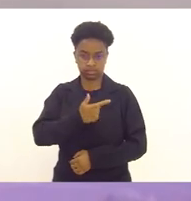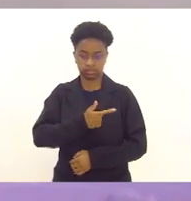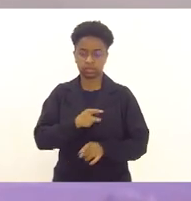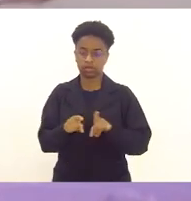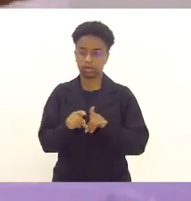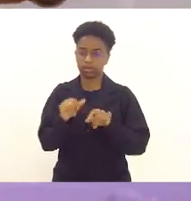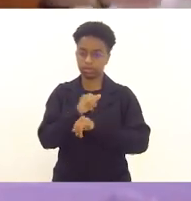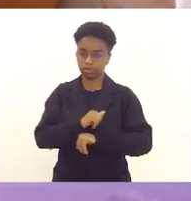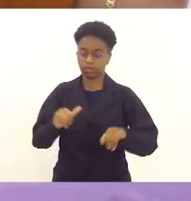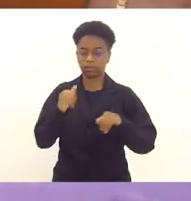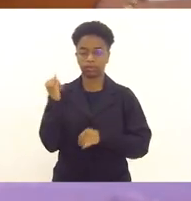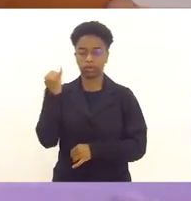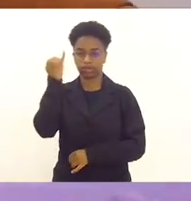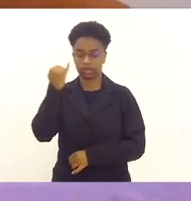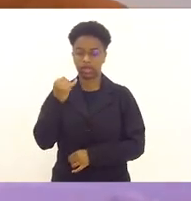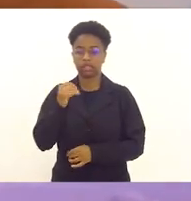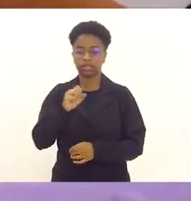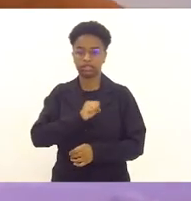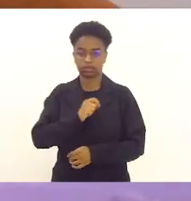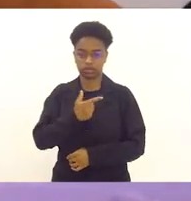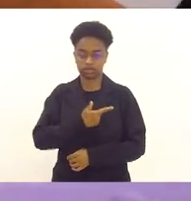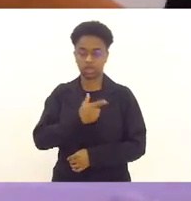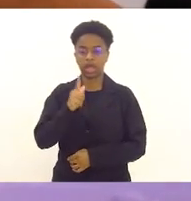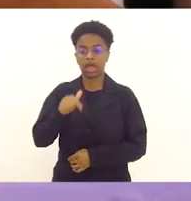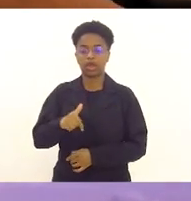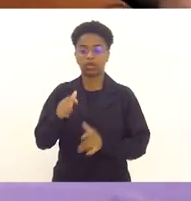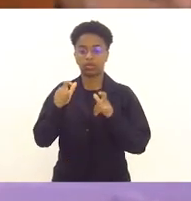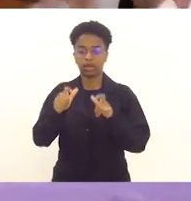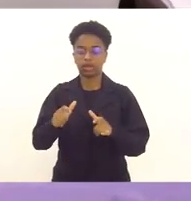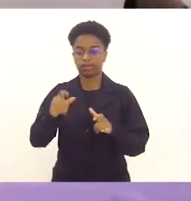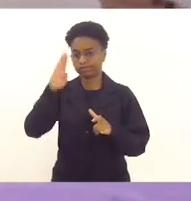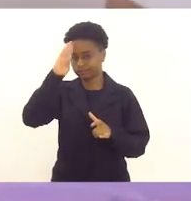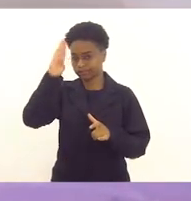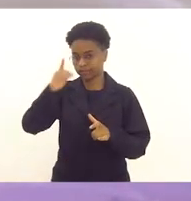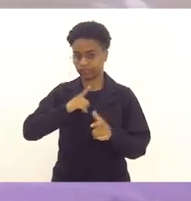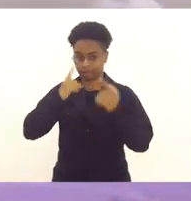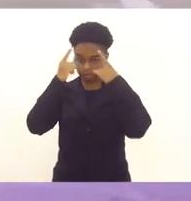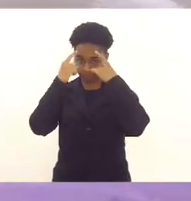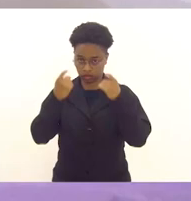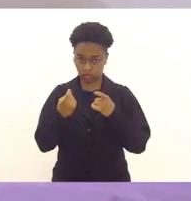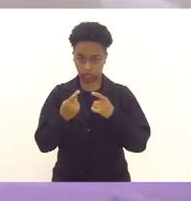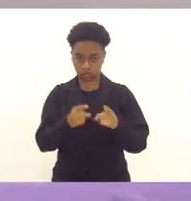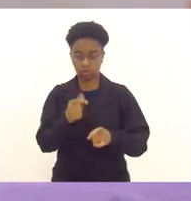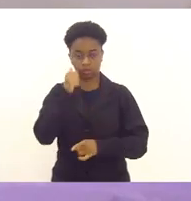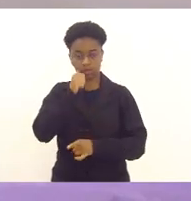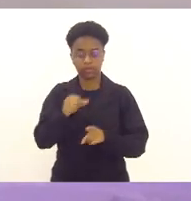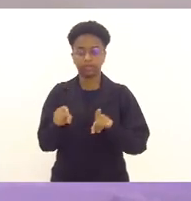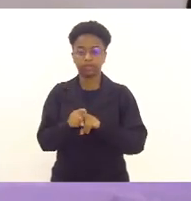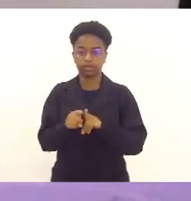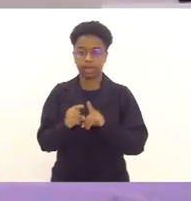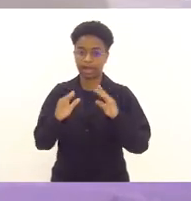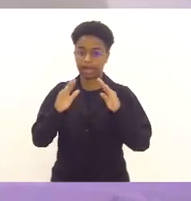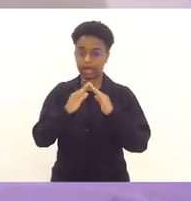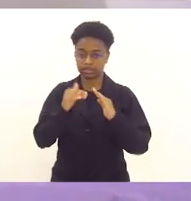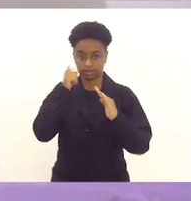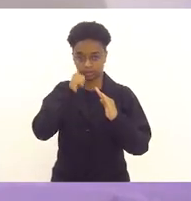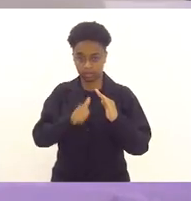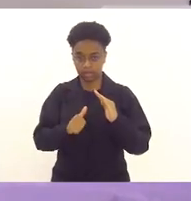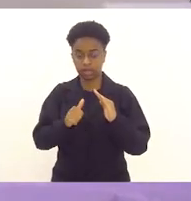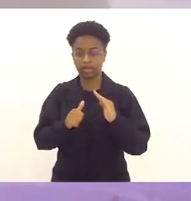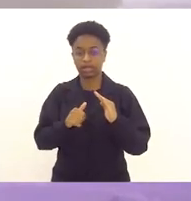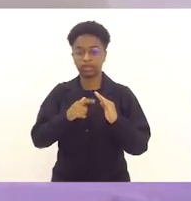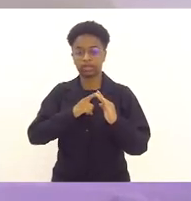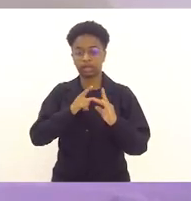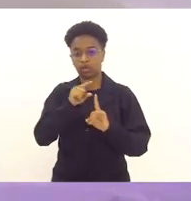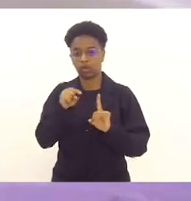São Gonçalo também é um dos epicentros da violência contra mulher inclusive uma das casas da mulher tá prevista para a